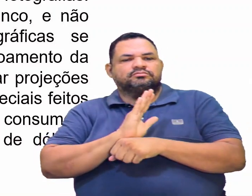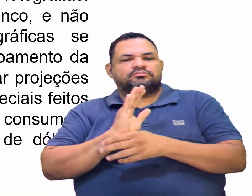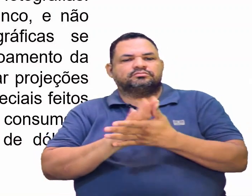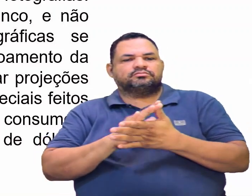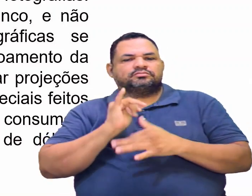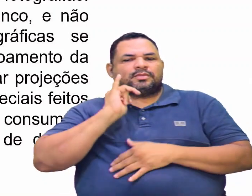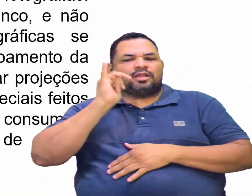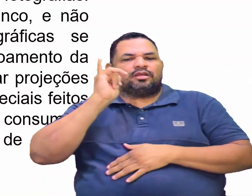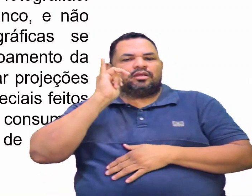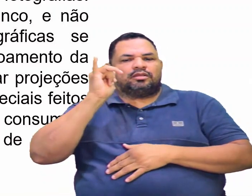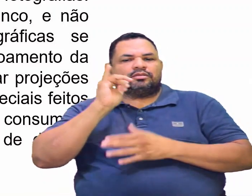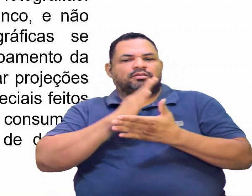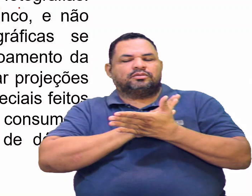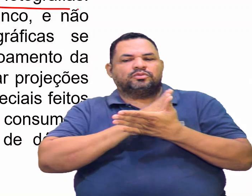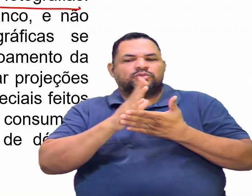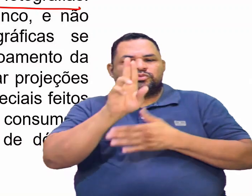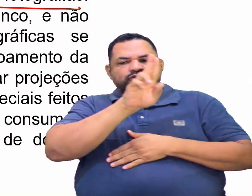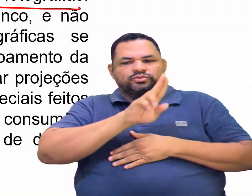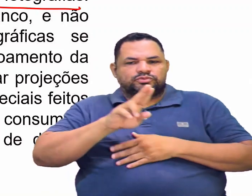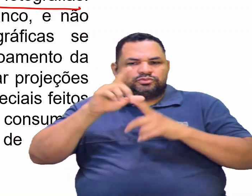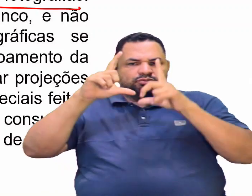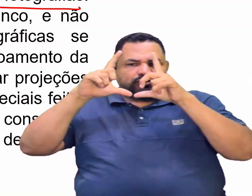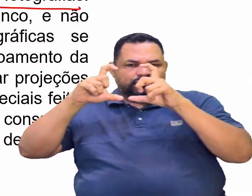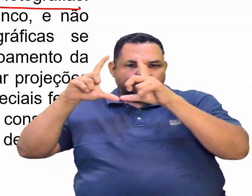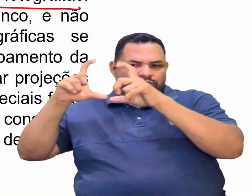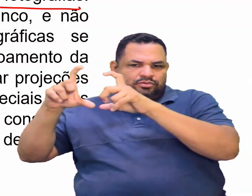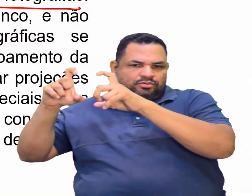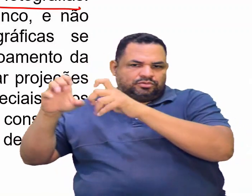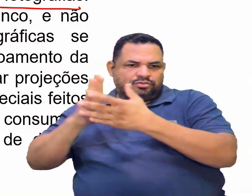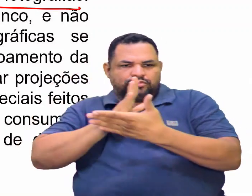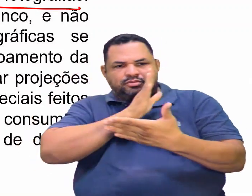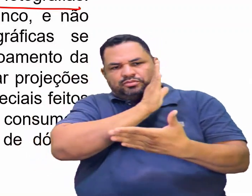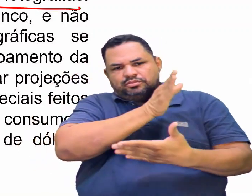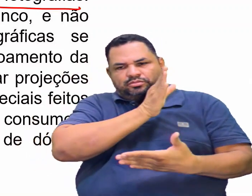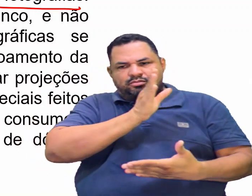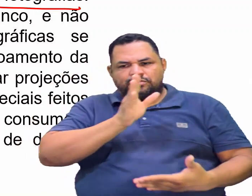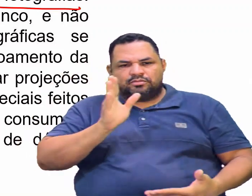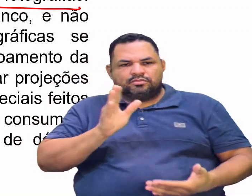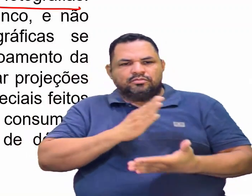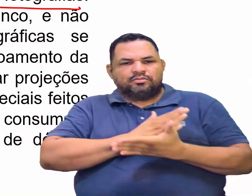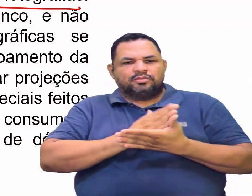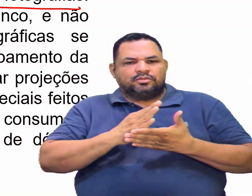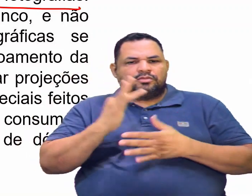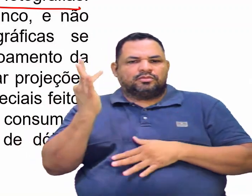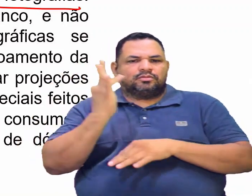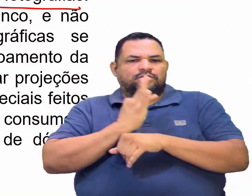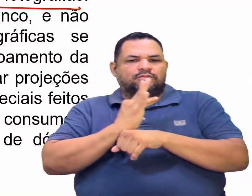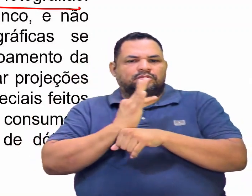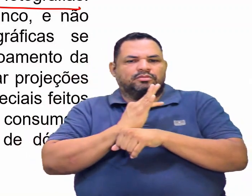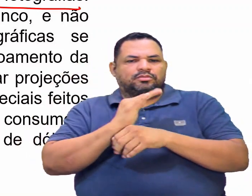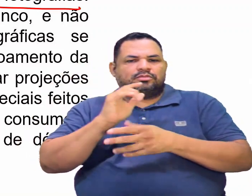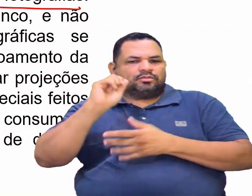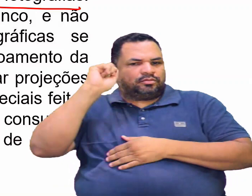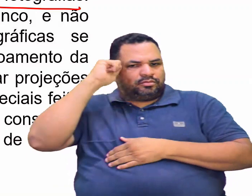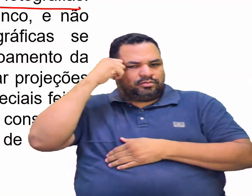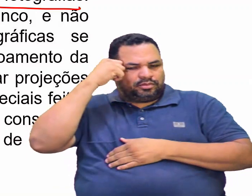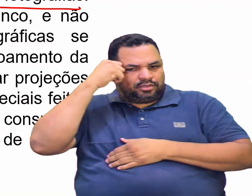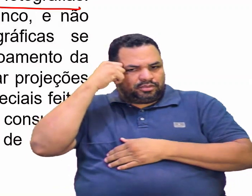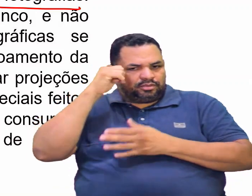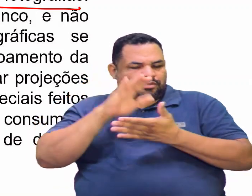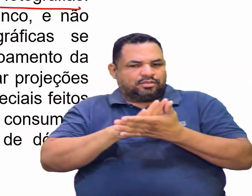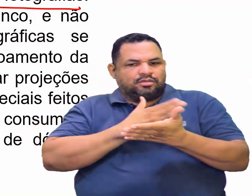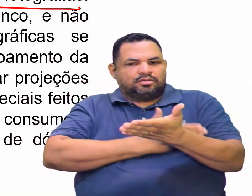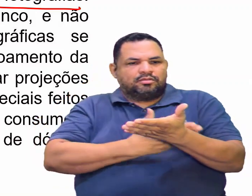contar histórias a partir de fotografias. No começo, os filmes eram em preto e branco e não